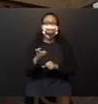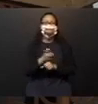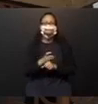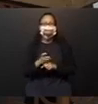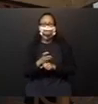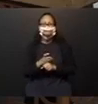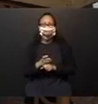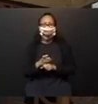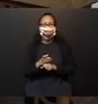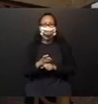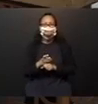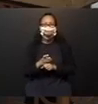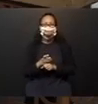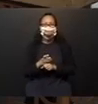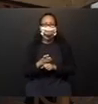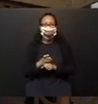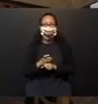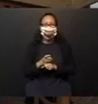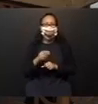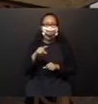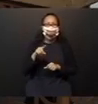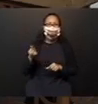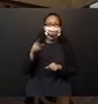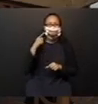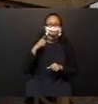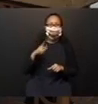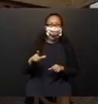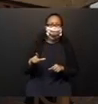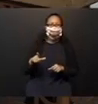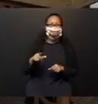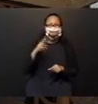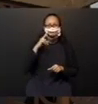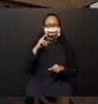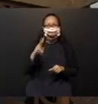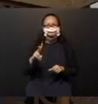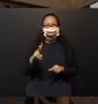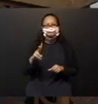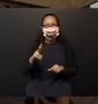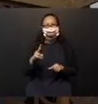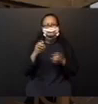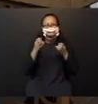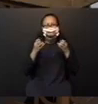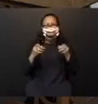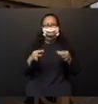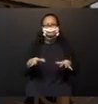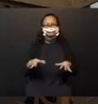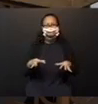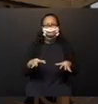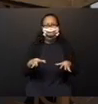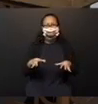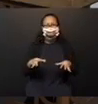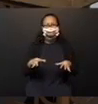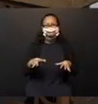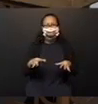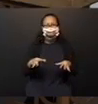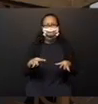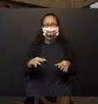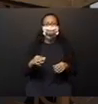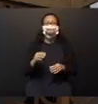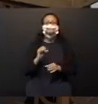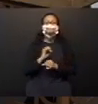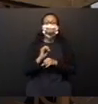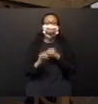vocês vão ver que aqui vocês vão continuar assistindo essa explicação, que se for na plataforma novamente você pode